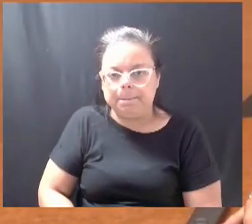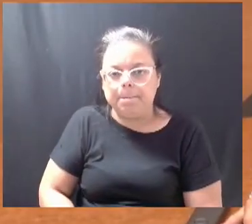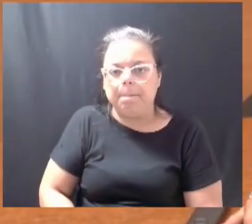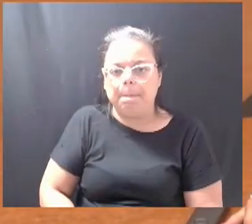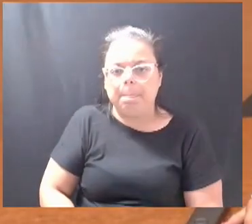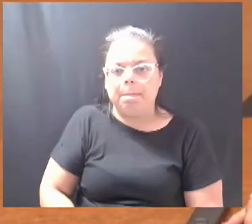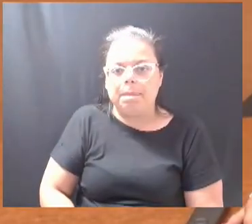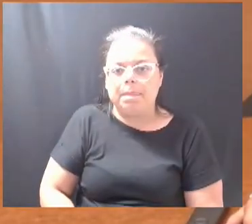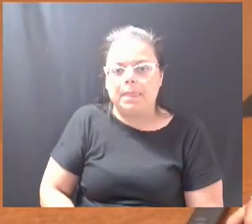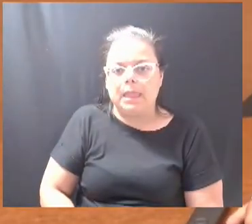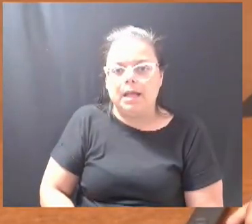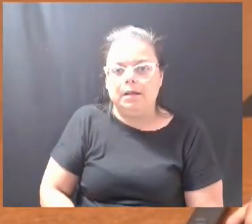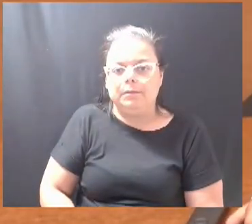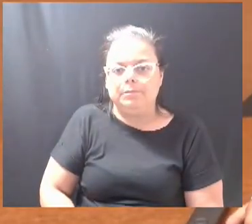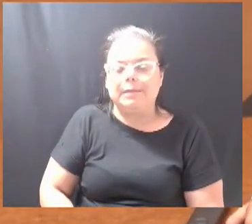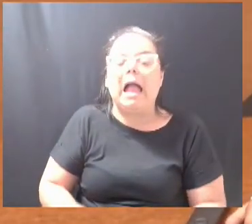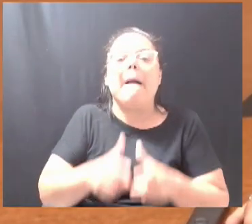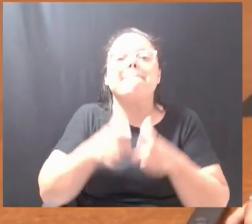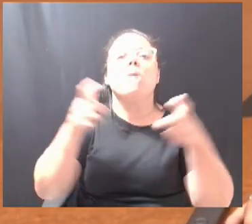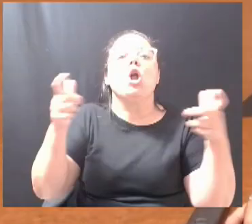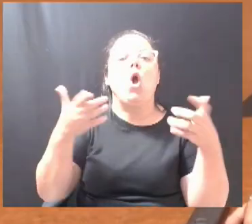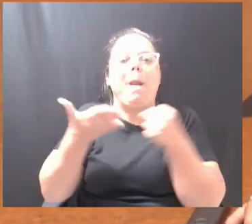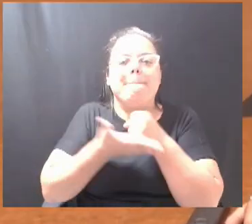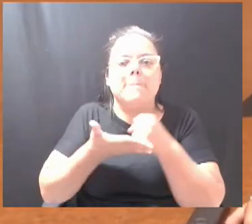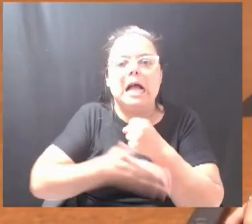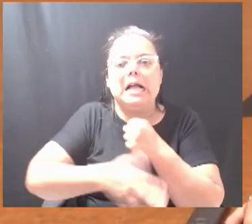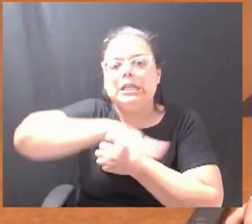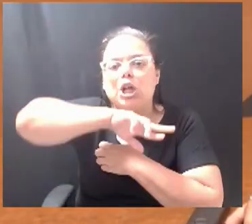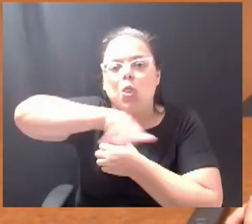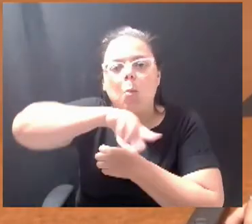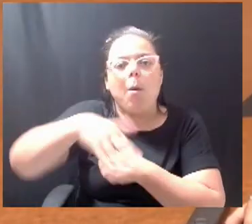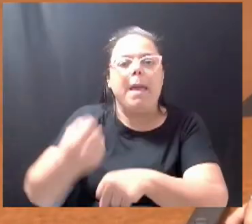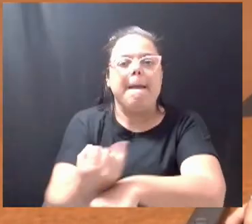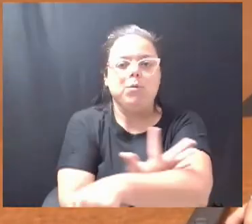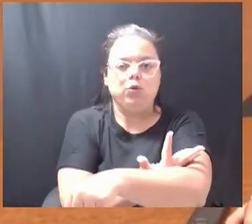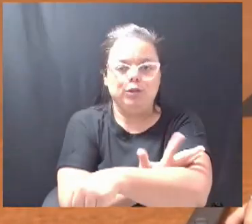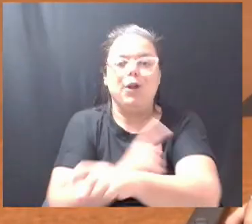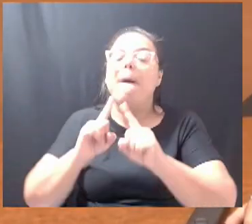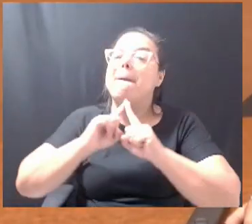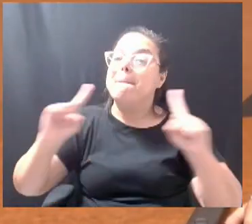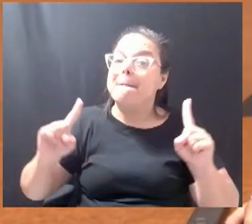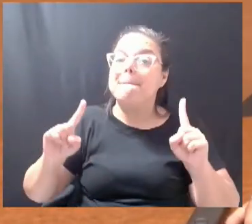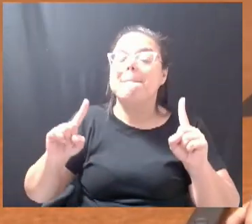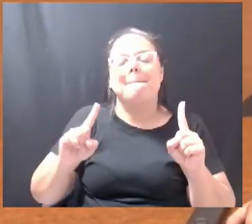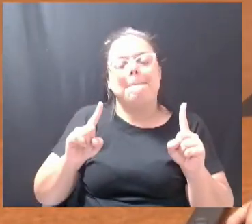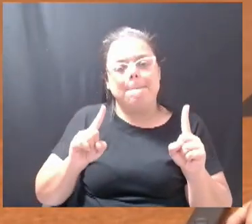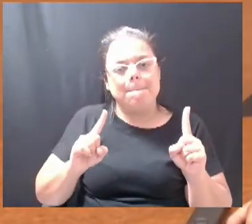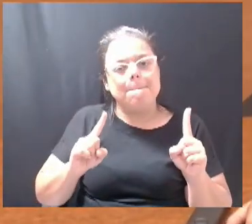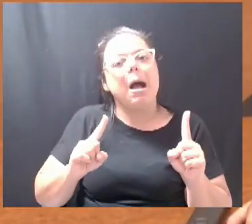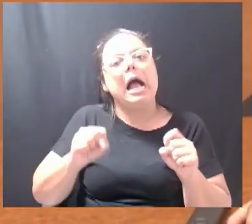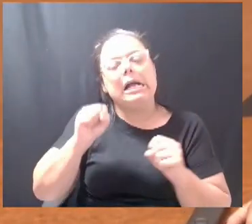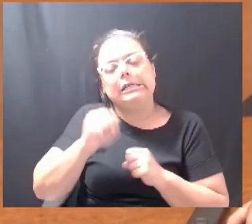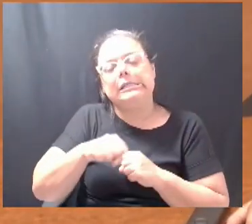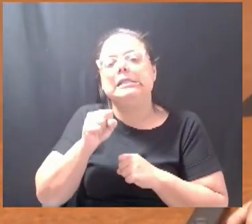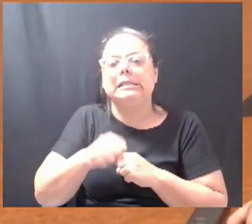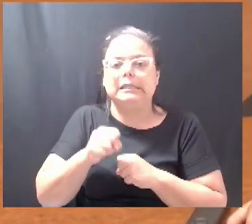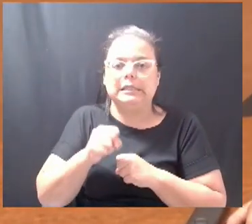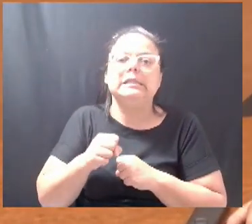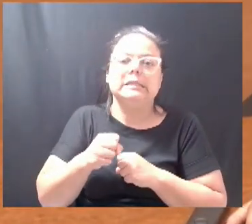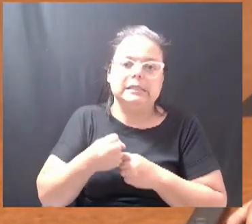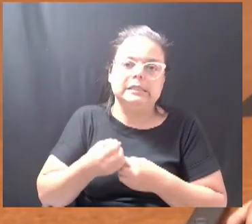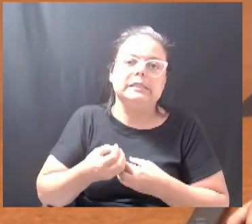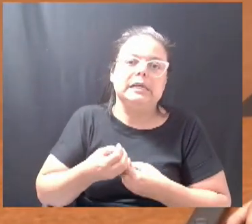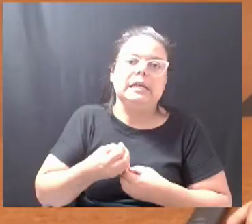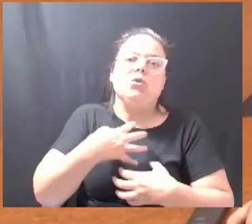A maior base não é a base emocional, mas o emocional, obviamente, que ele vai interferir, influenciar, e você Sim. vai sofrer os efeitos